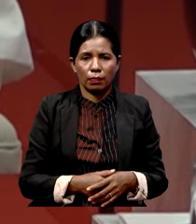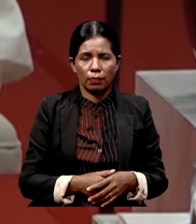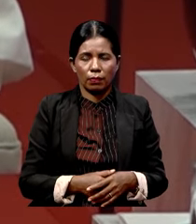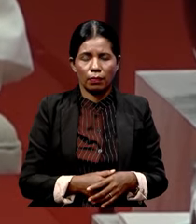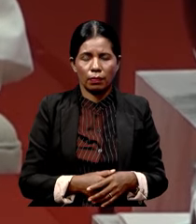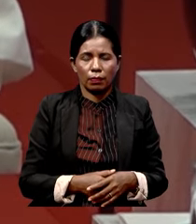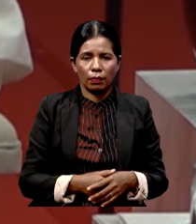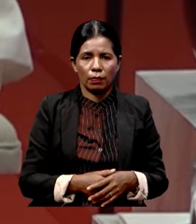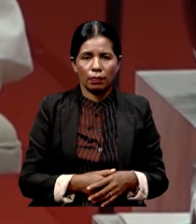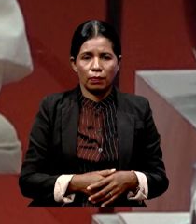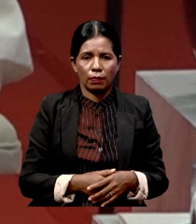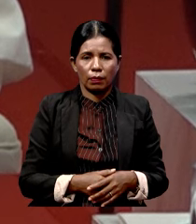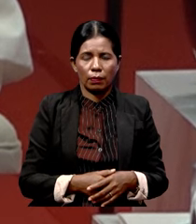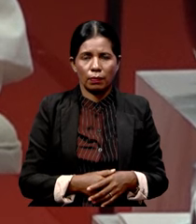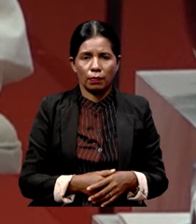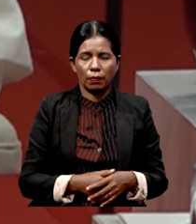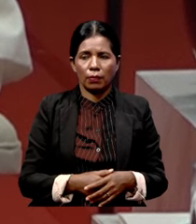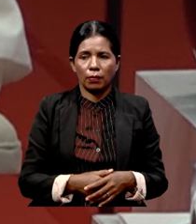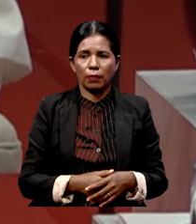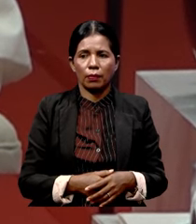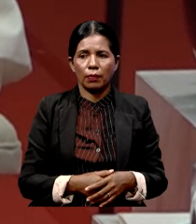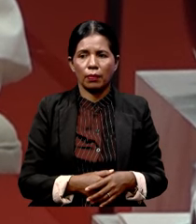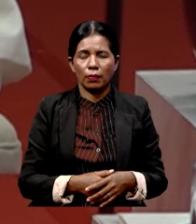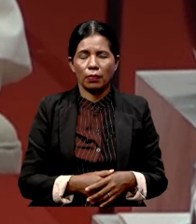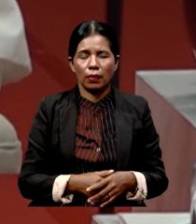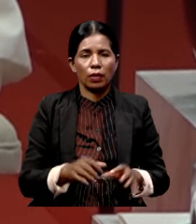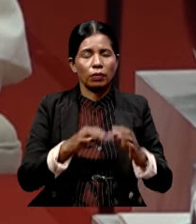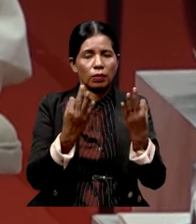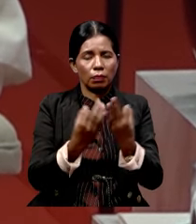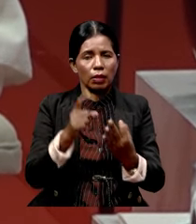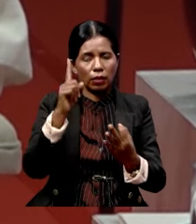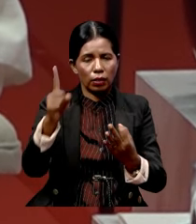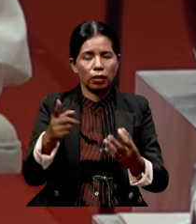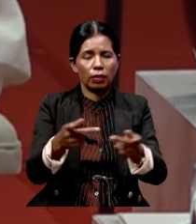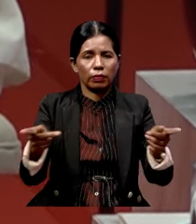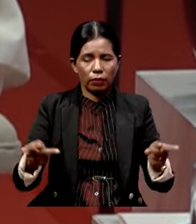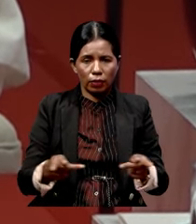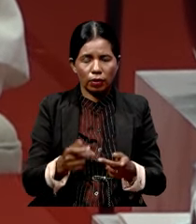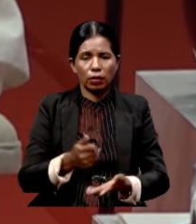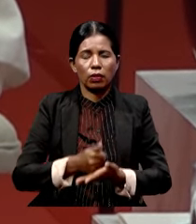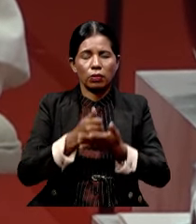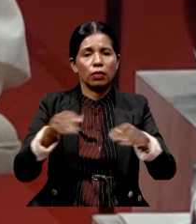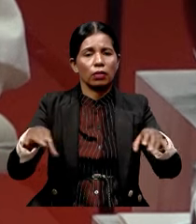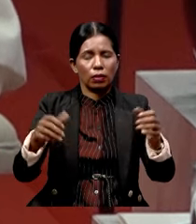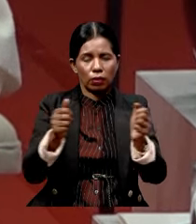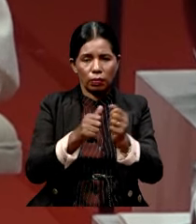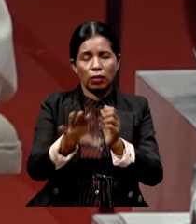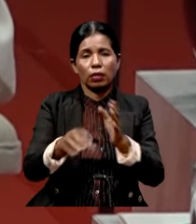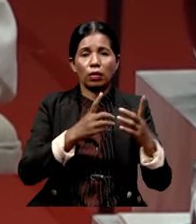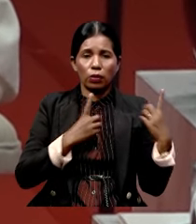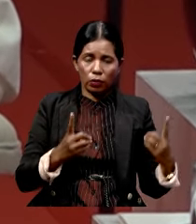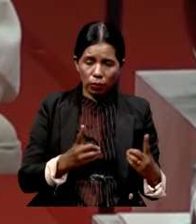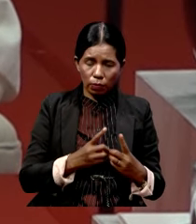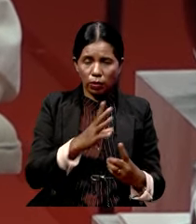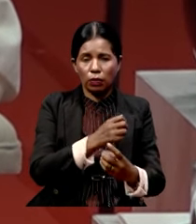Primo logo, em cuyo uno impara. Cada família sai fatin a tu aprende criar relacionamento, retandomi no radomi